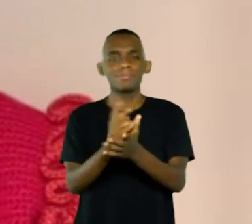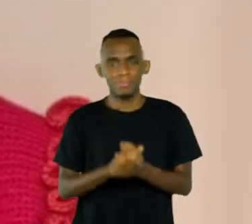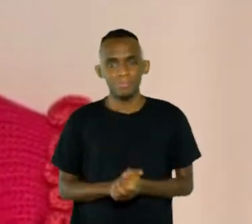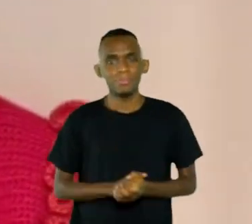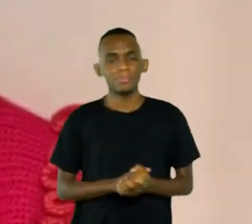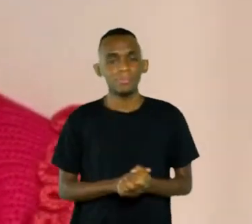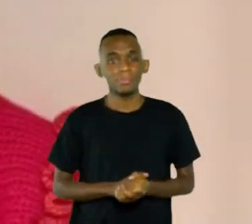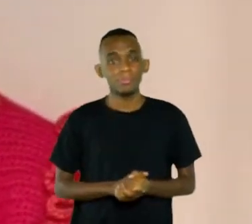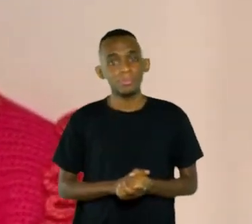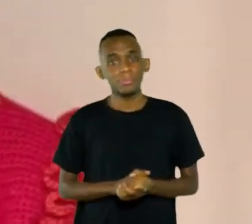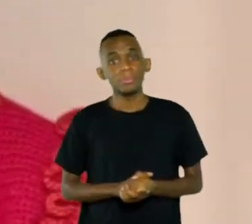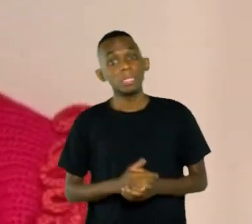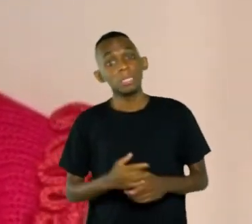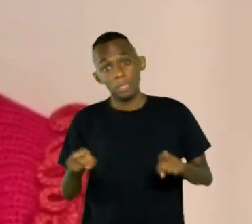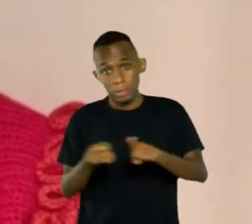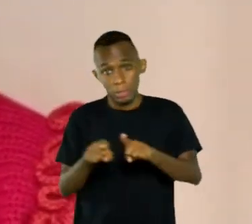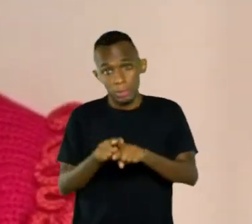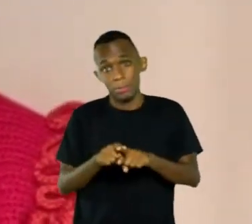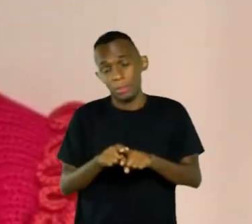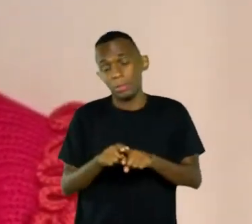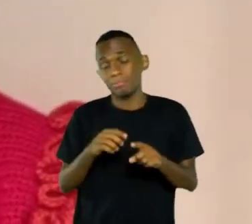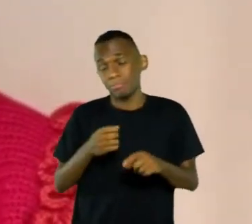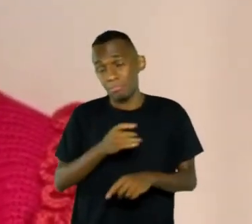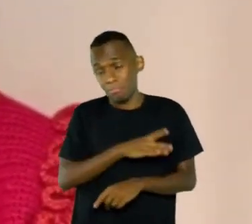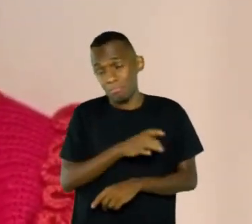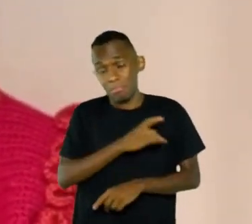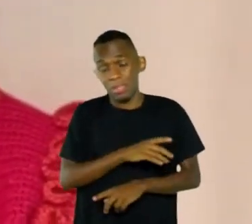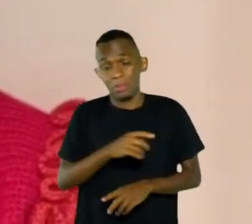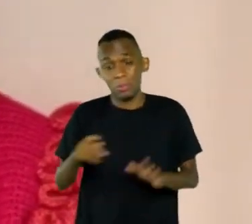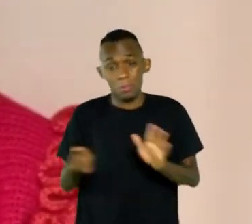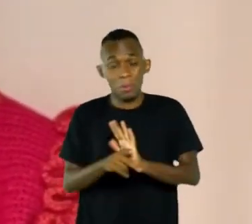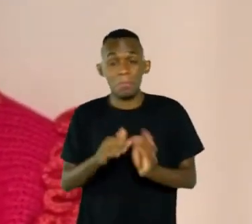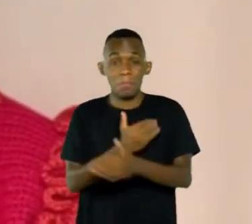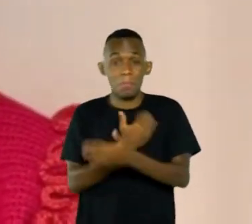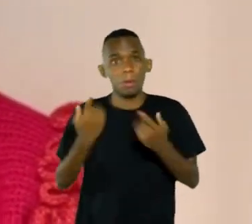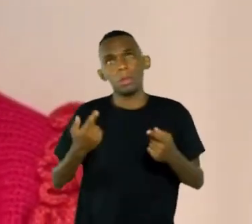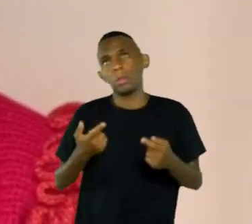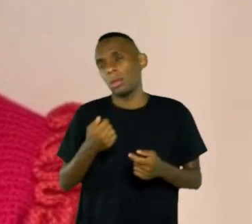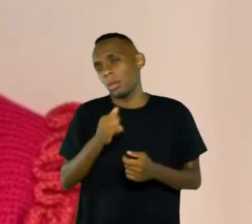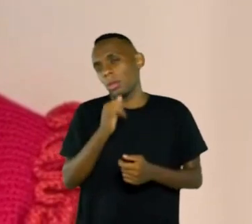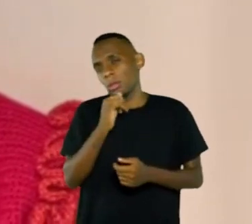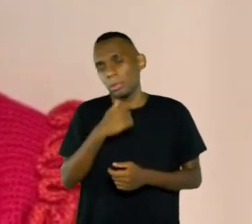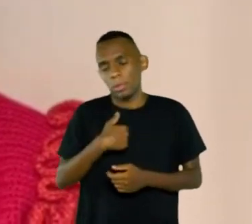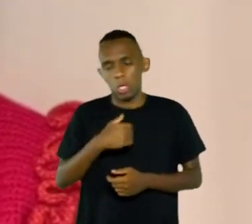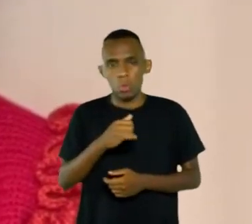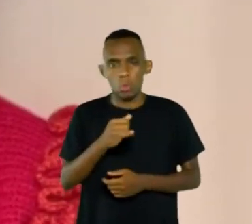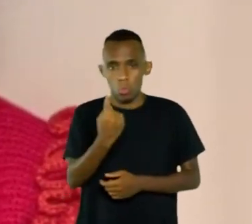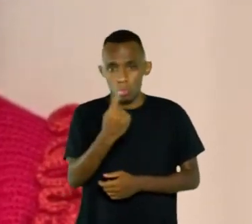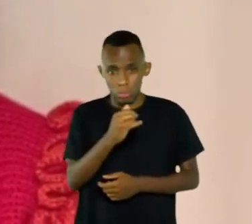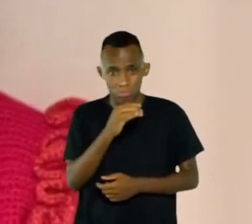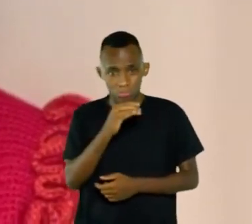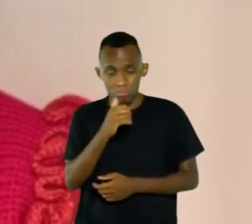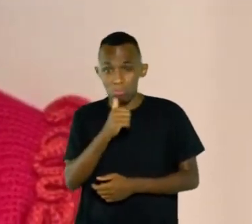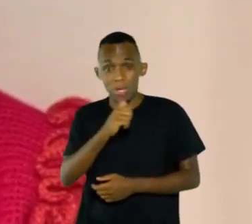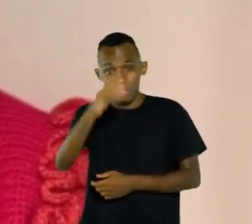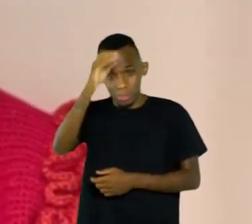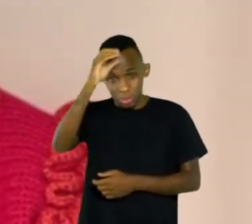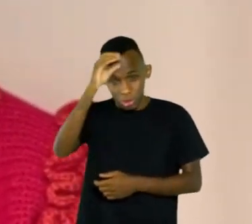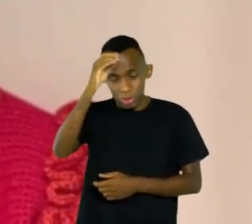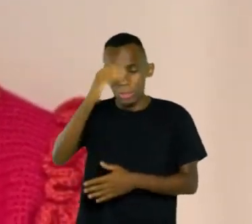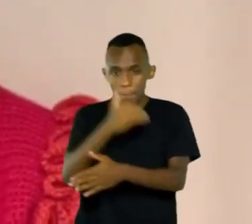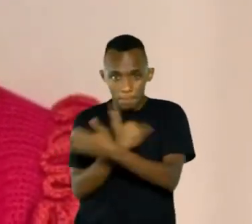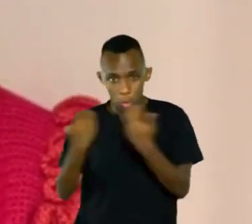E outra coisa era o medo de morrer também. Eu tenho uma tia, quer dizer, minha tia, irmã da minha mãe, faleceu esse ano. Minha